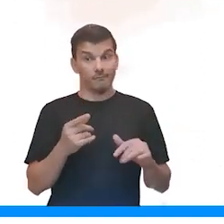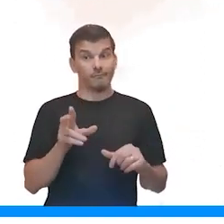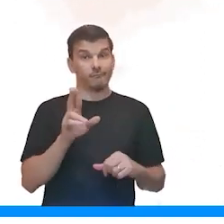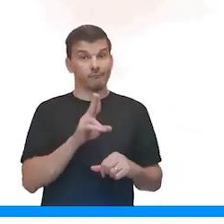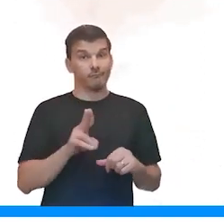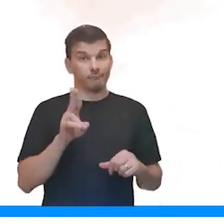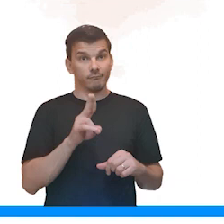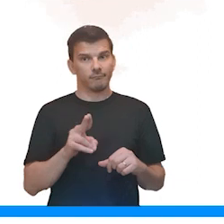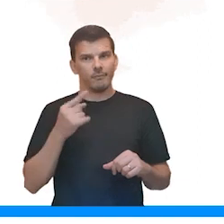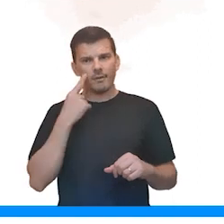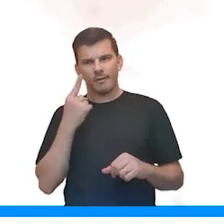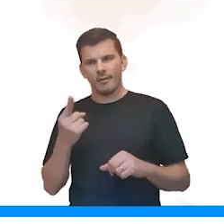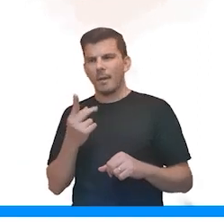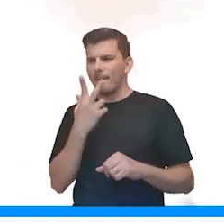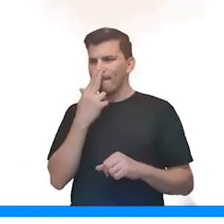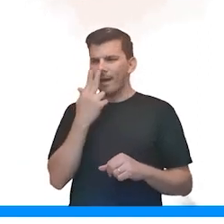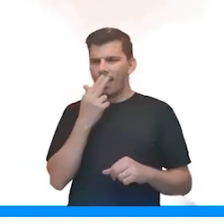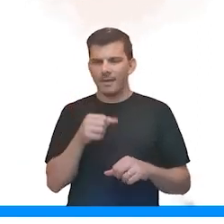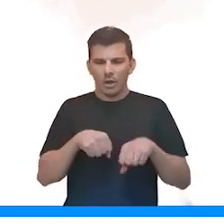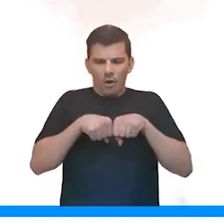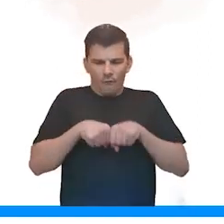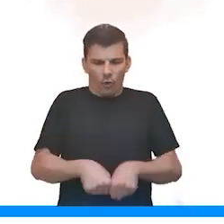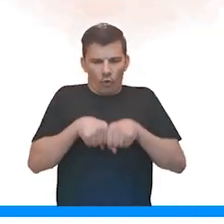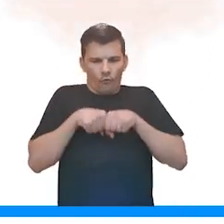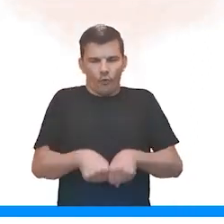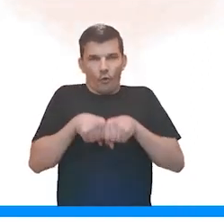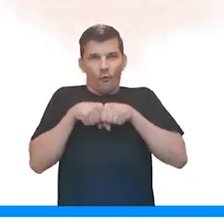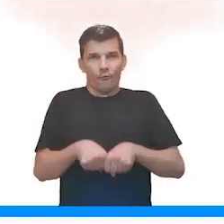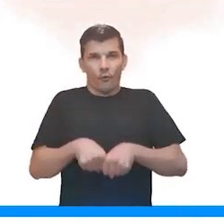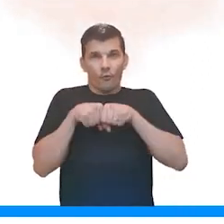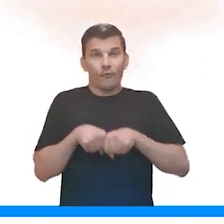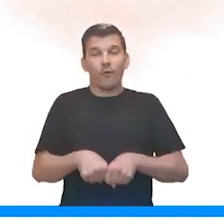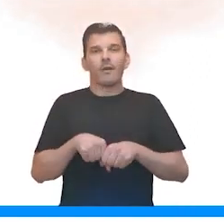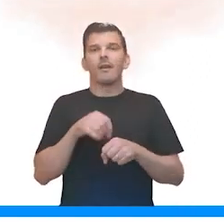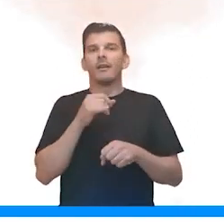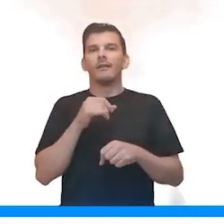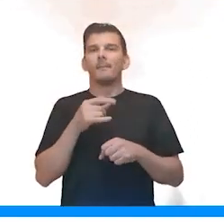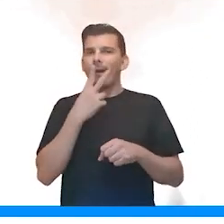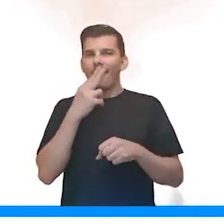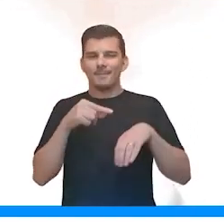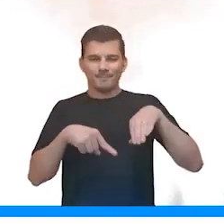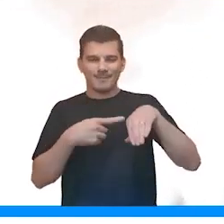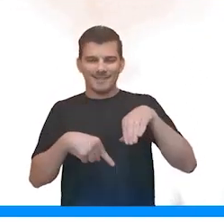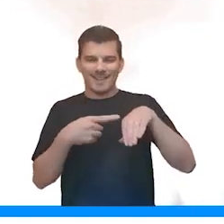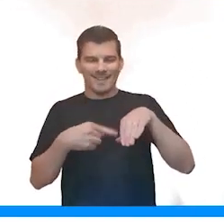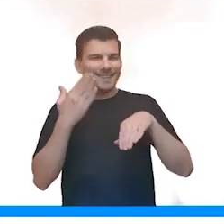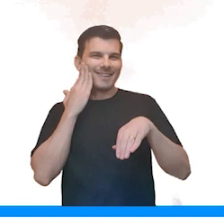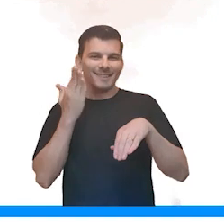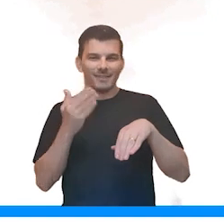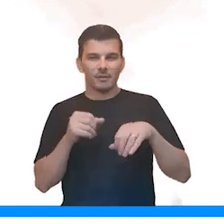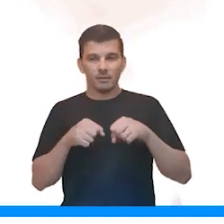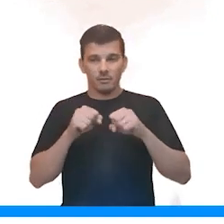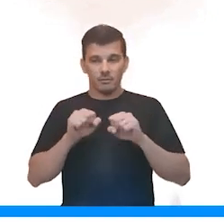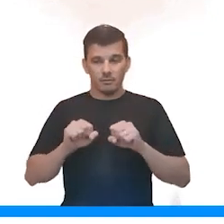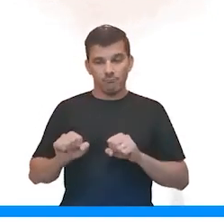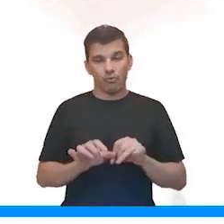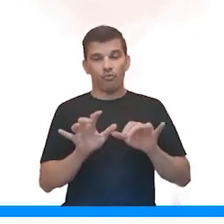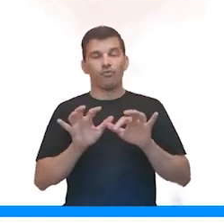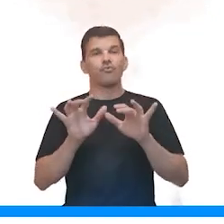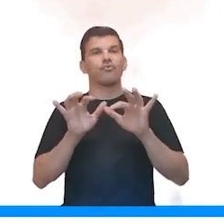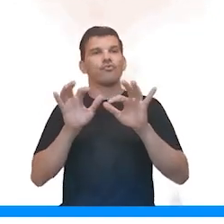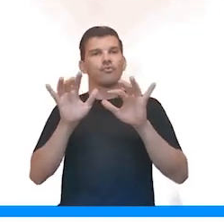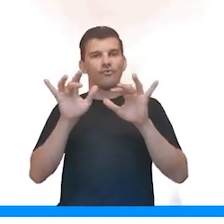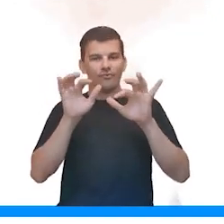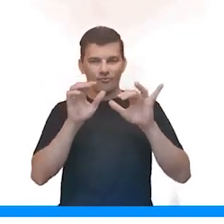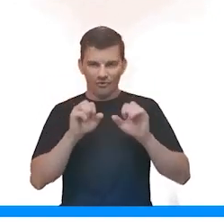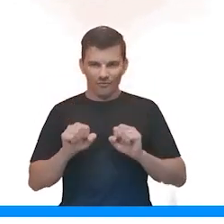gás, tá bom? A partir dessa bombinha que parece de bicicleta, aqui eu vou dar uma bombeada aqui para vocês poderem ver, ó. Olha lá, forneci gás